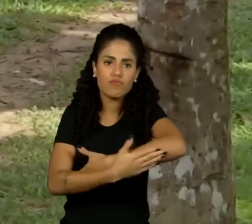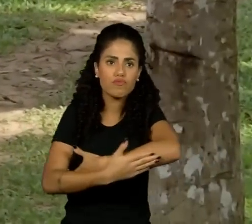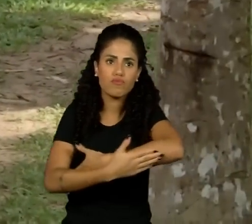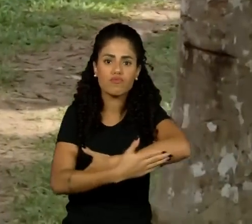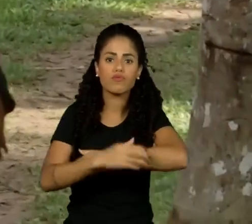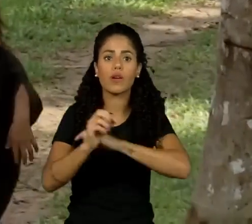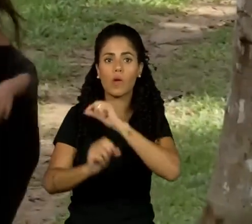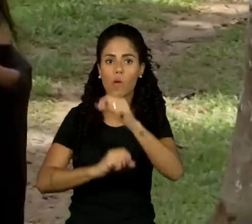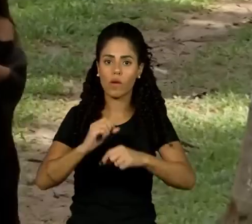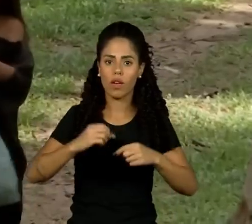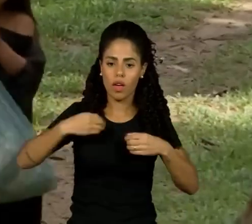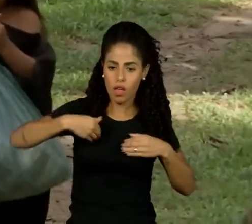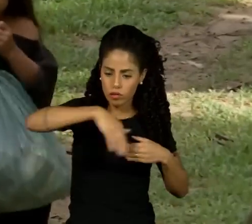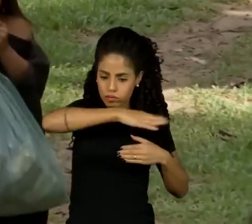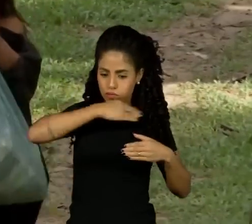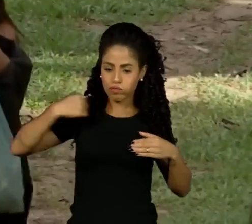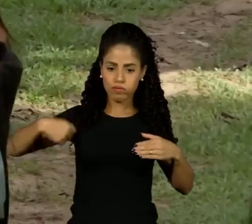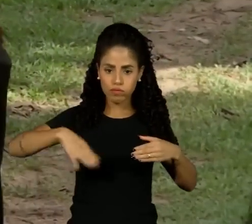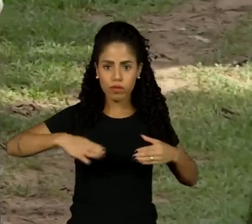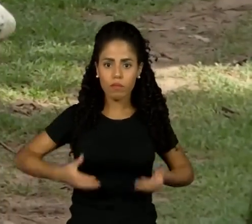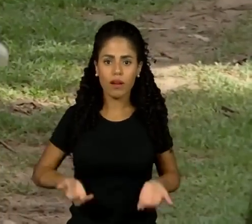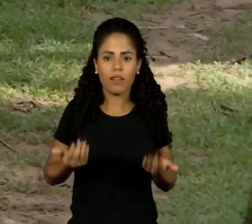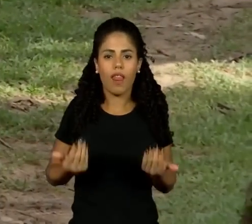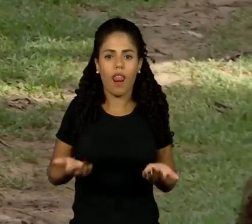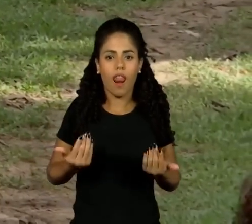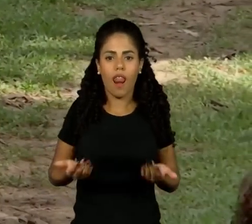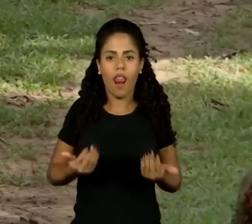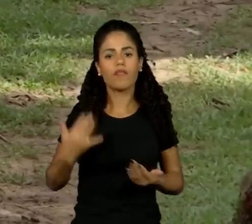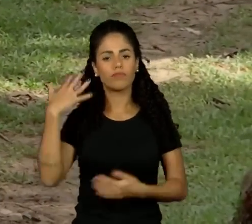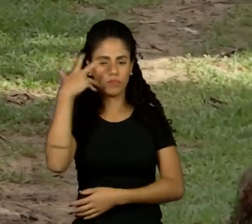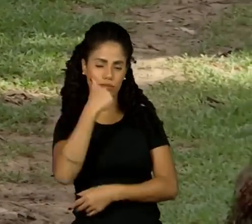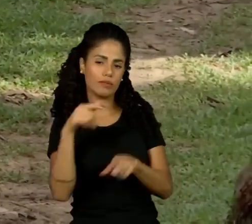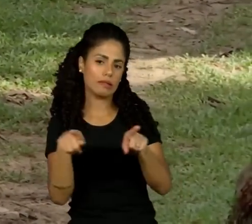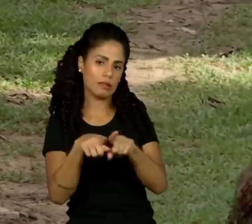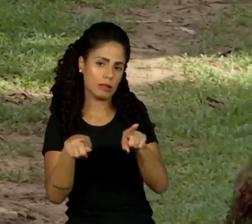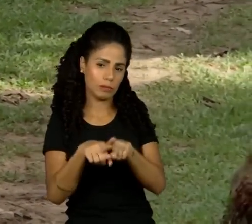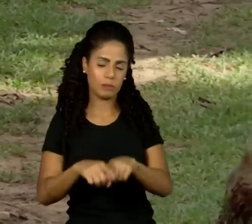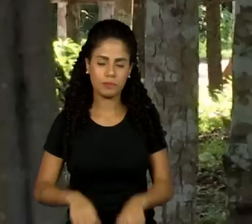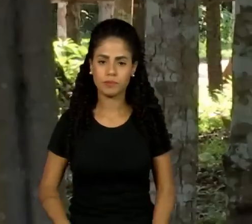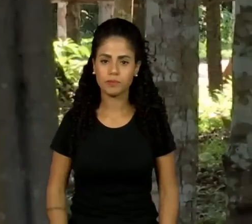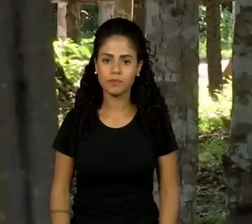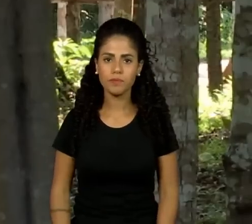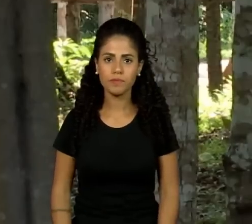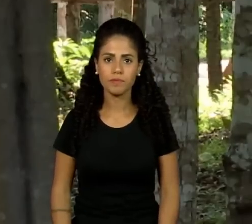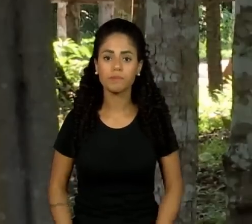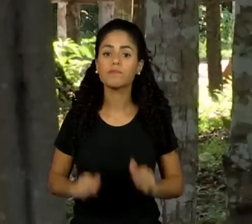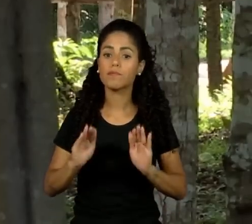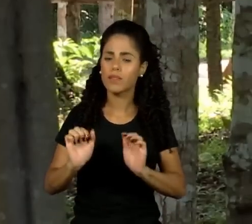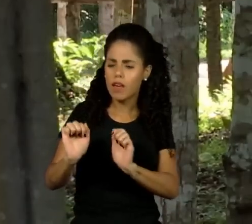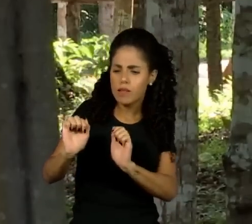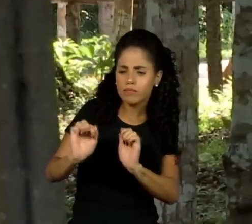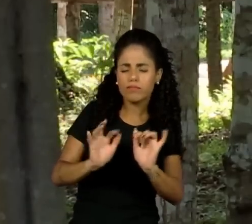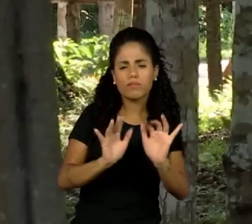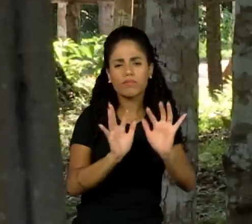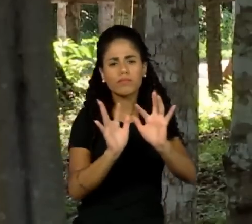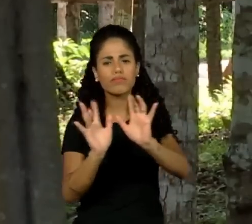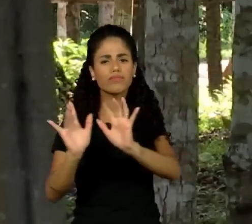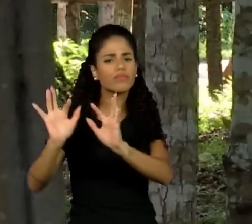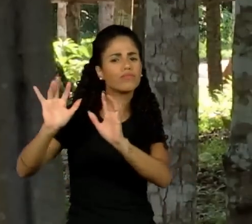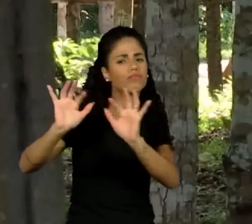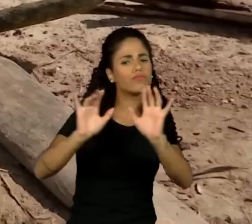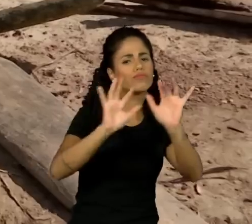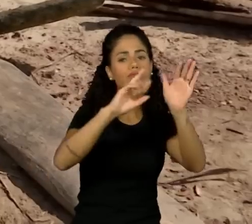kushmas vestidas por elas são mais leves, mas não menos belas. A fumaça é convite ao